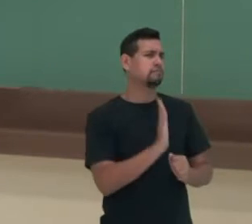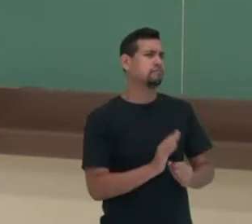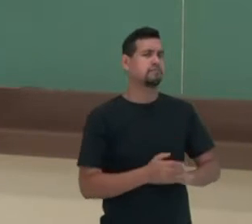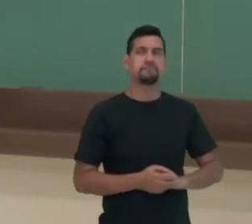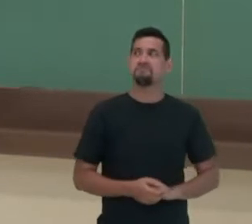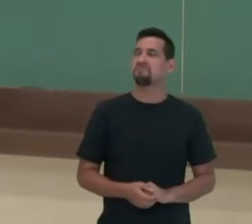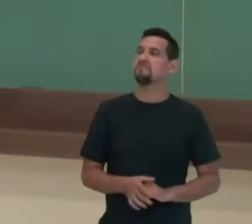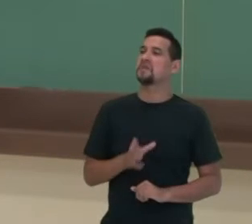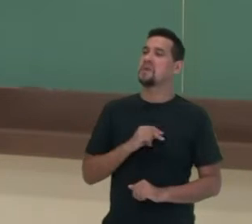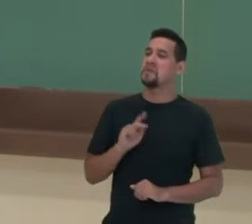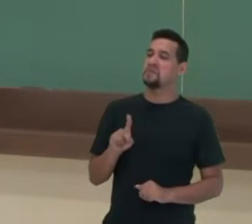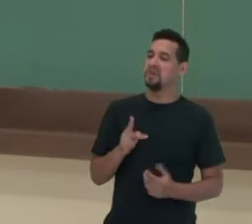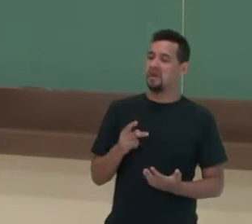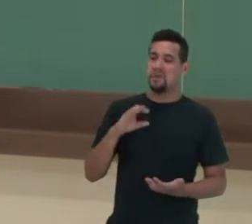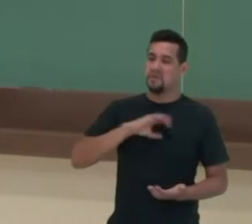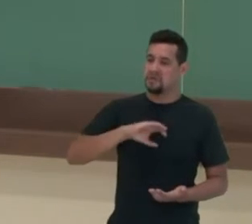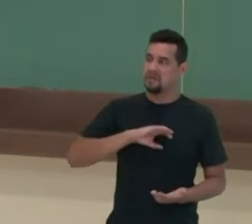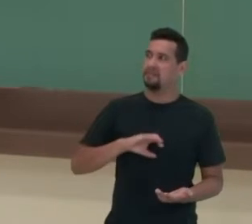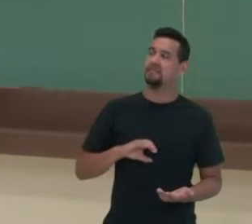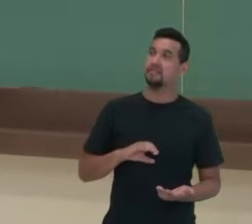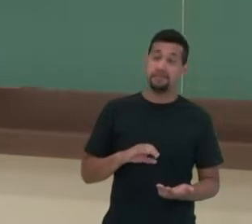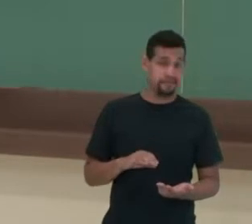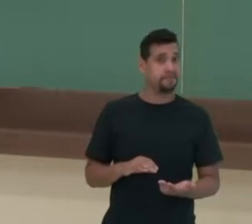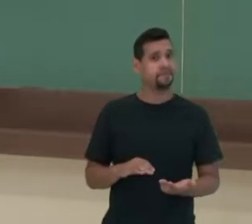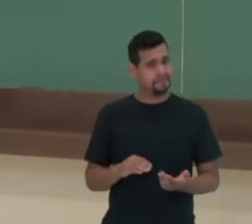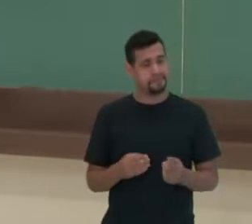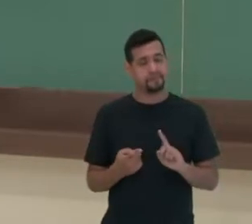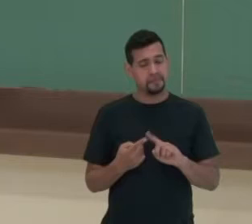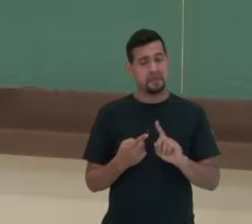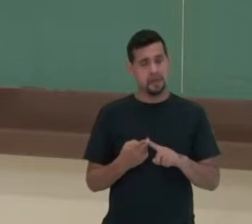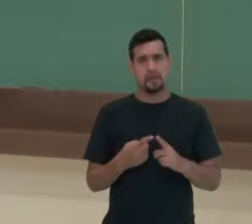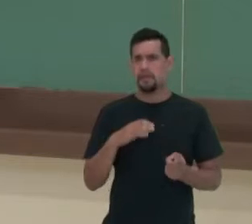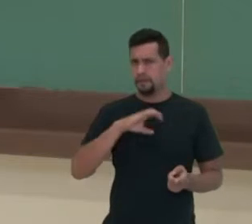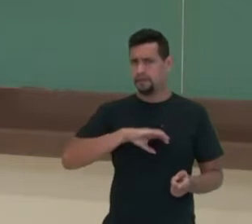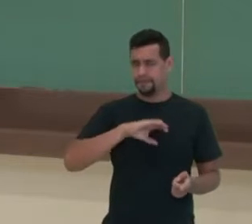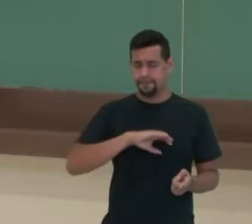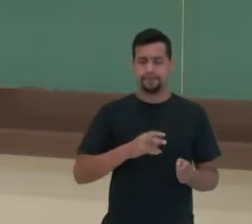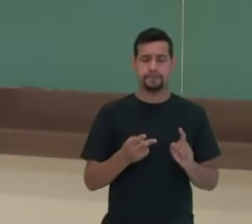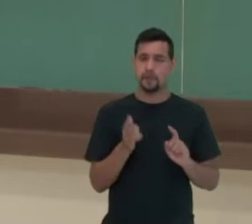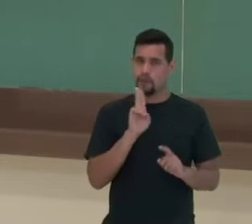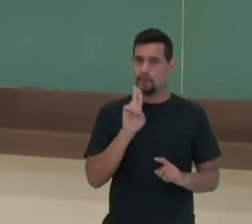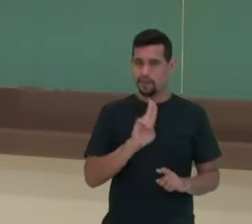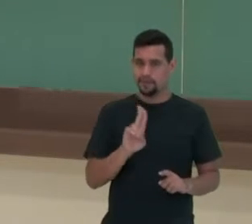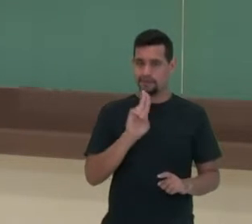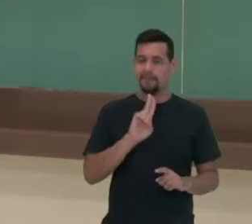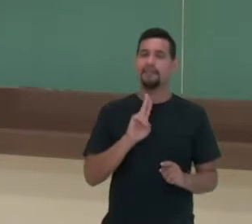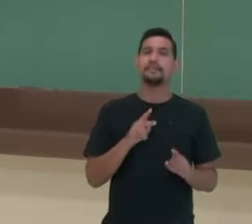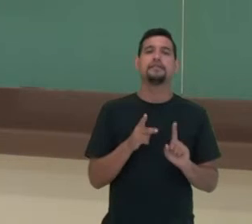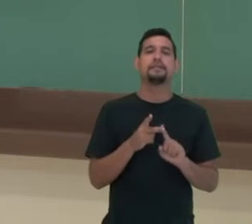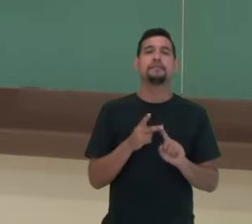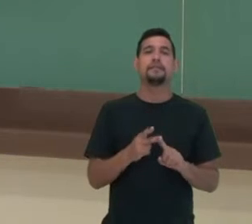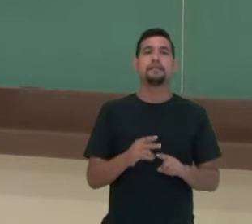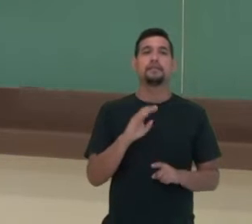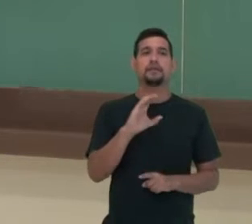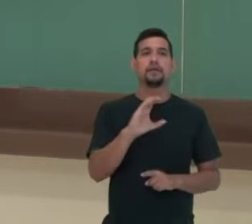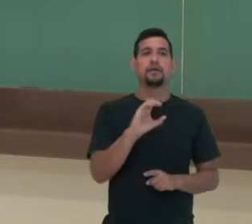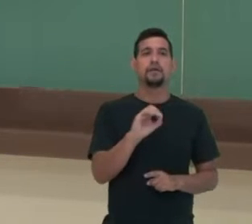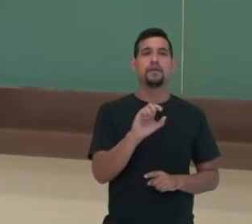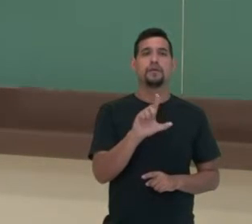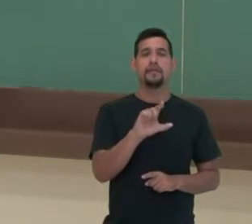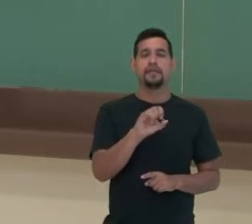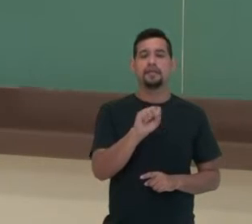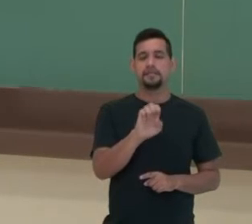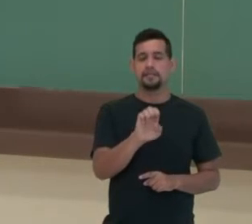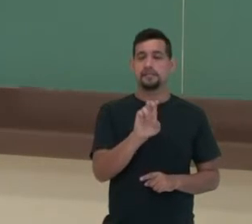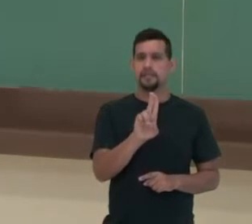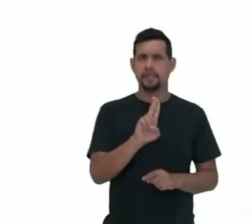Ah, professor, a língua portuguesa? Opa, boa, uma língua neolatina. Aqui vocês têm um exemplo, o Coliseu se tornou símbolo de Roma, sua